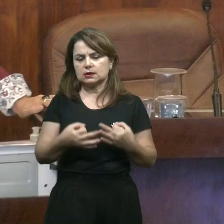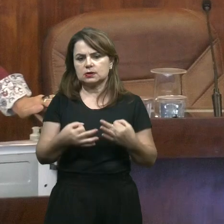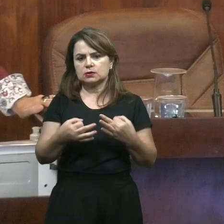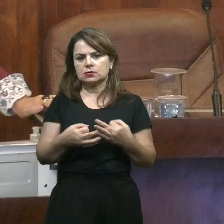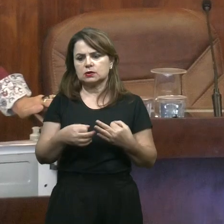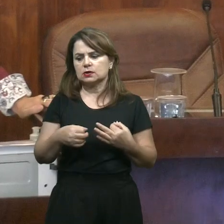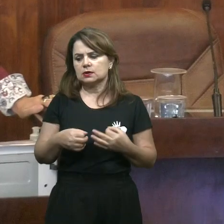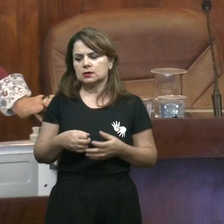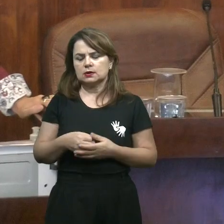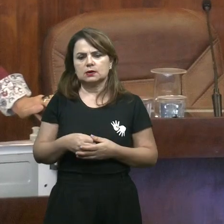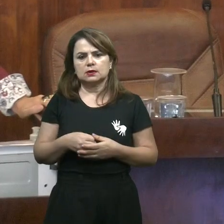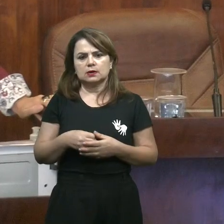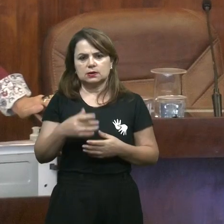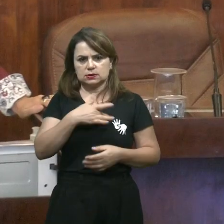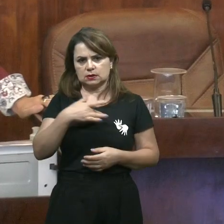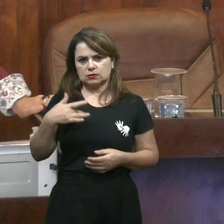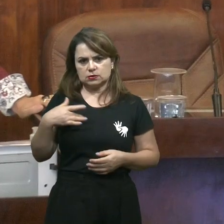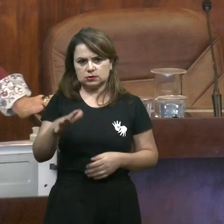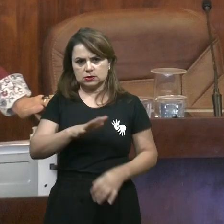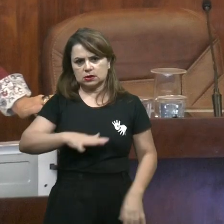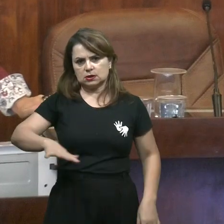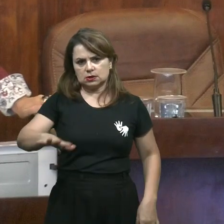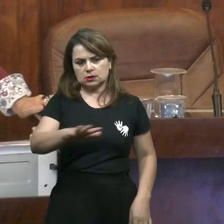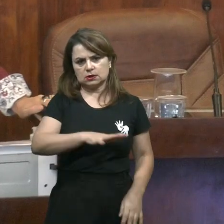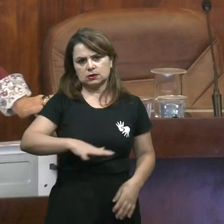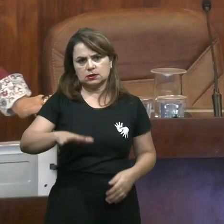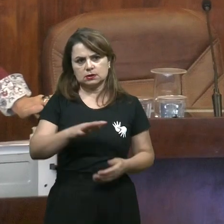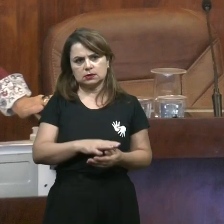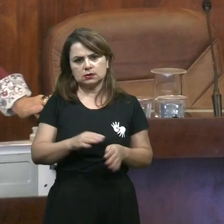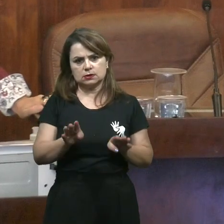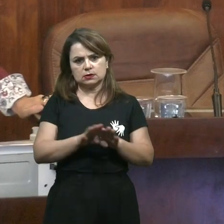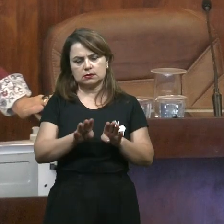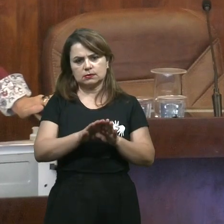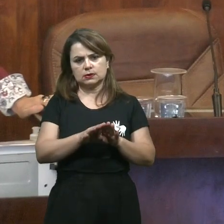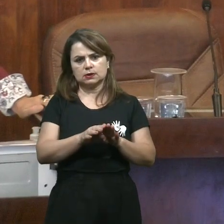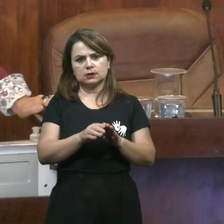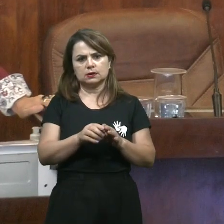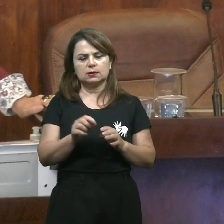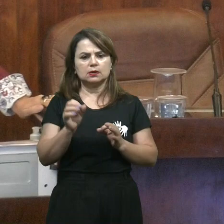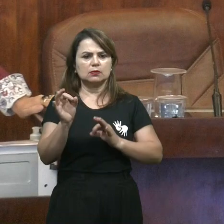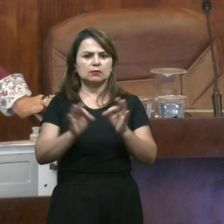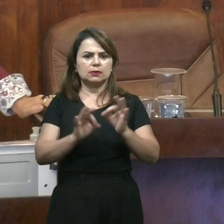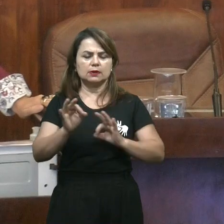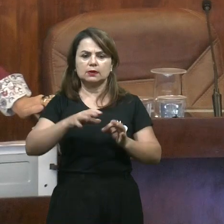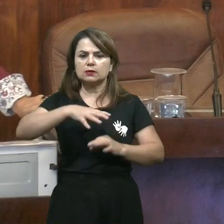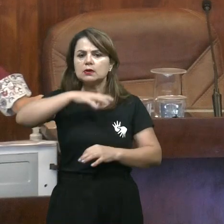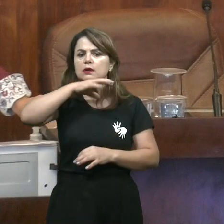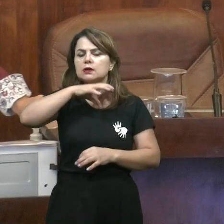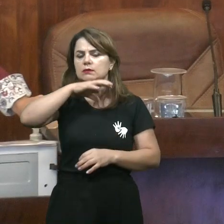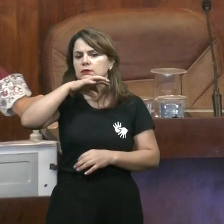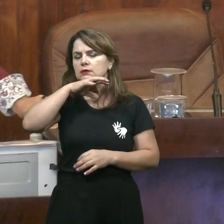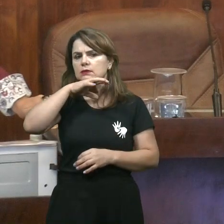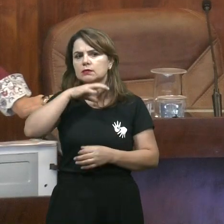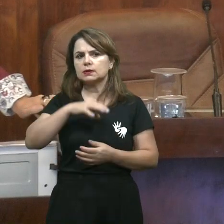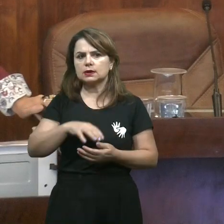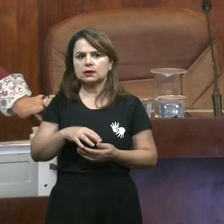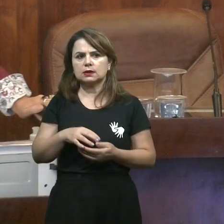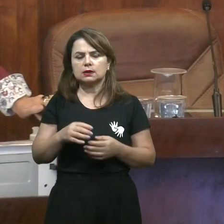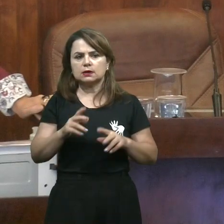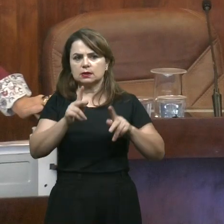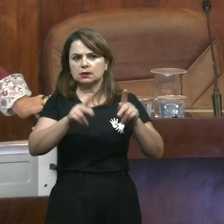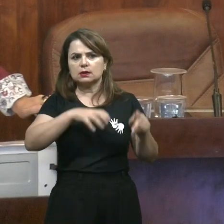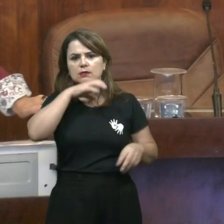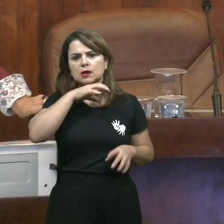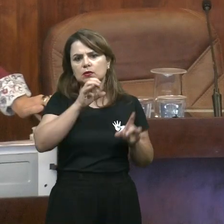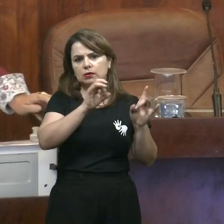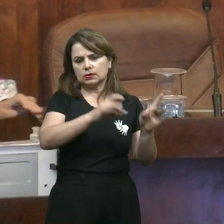preceitos da saúde e aos outros procedimentos necessários da assistência a animais abandonados em situações de